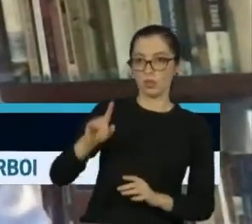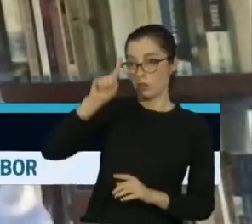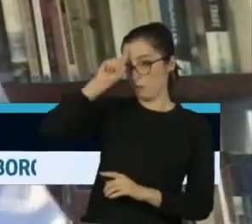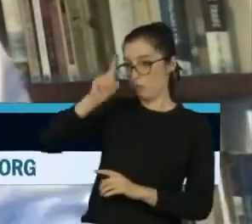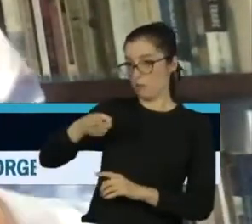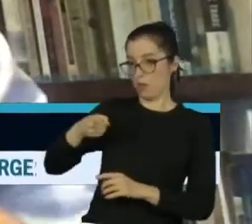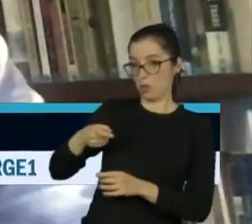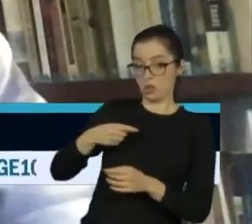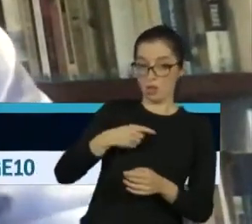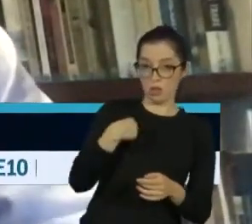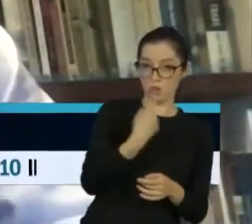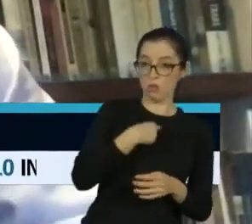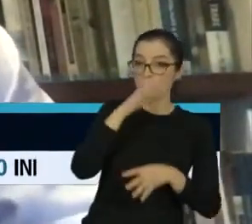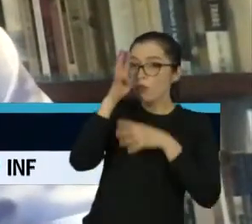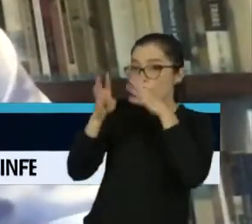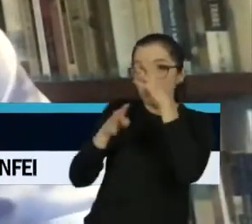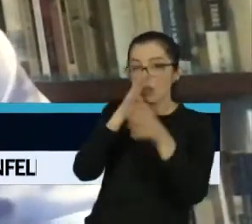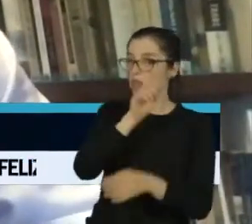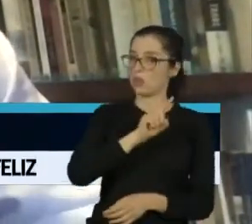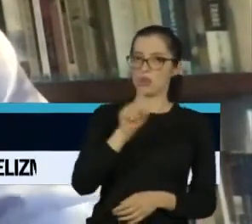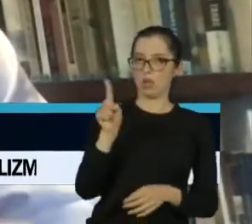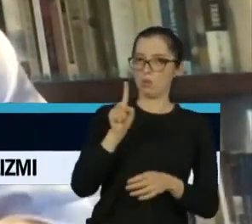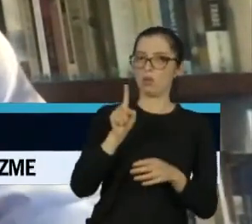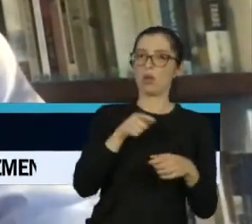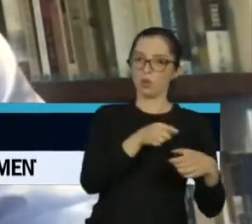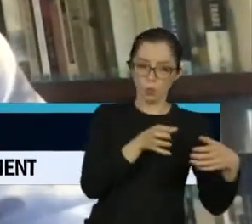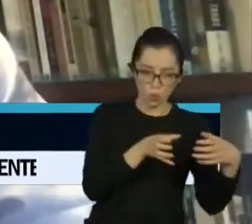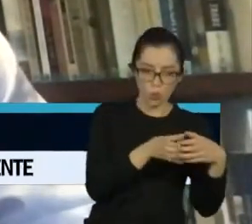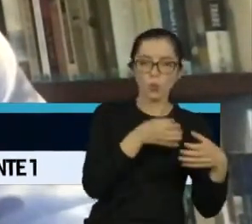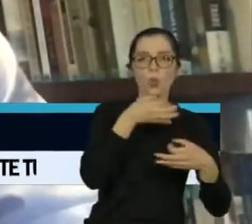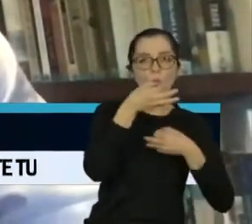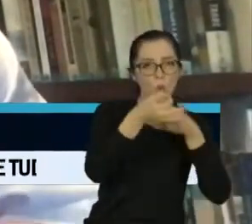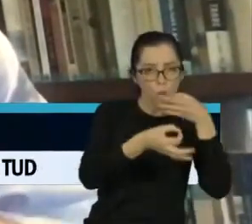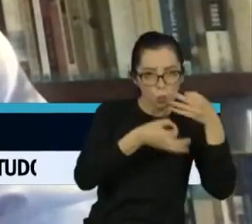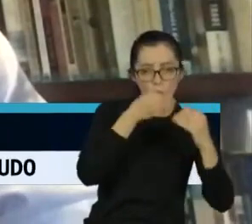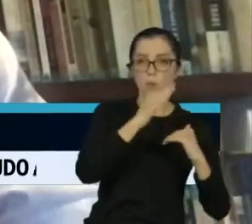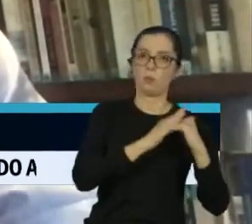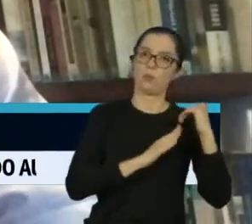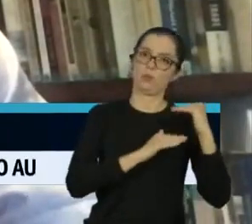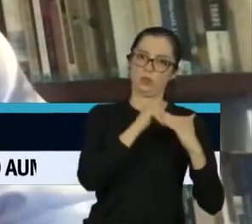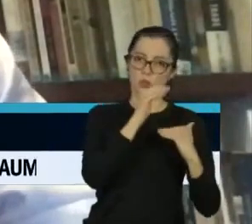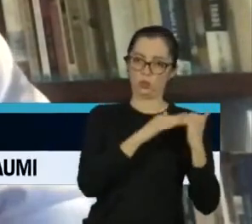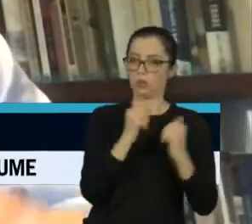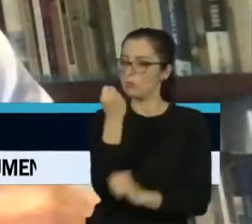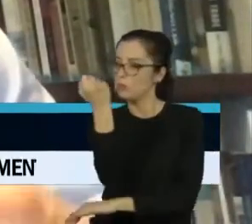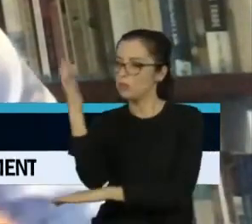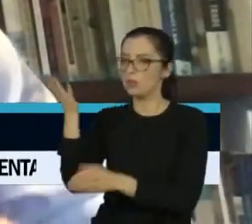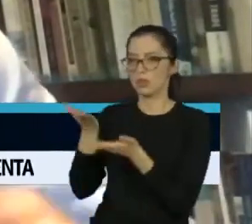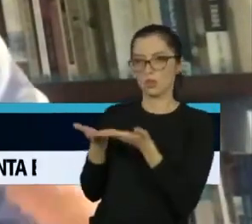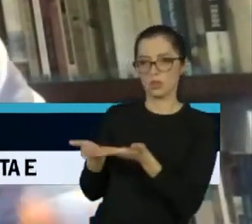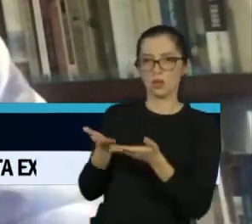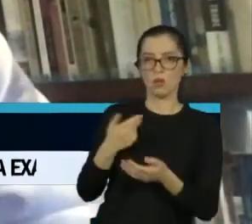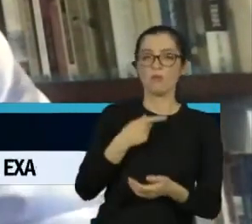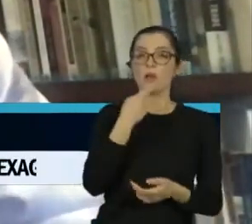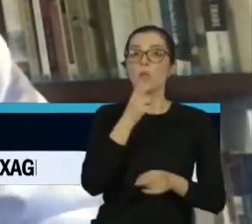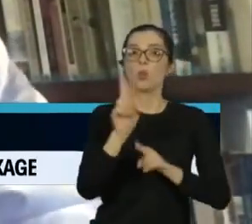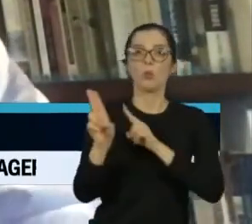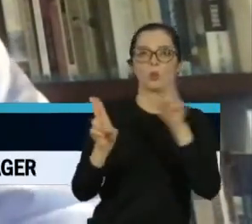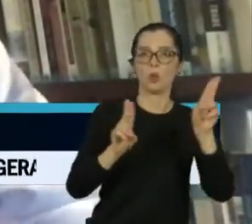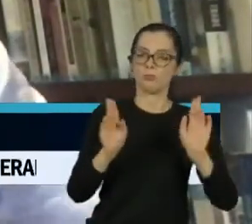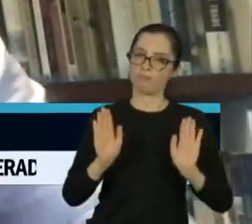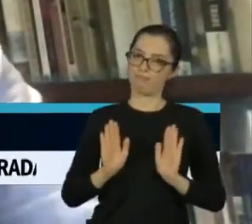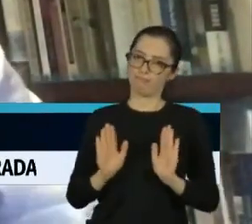será consultivo, mas eles serão ouvidos sempre. E são especialistas em Amazônia, eu ainda não posso dizer os nomes, porque nós ainda não os